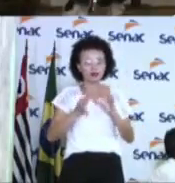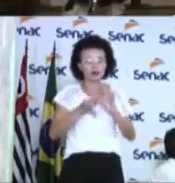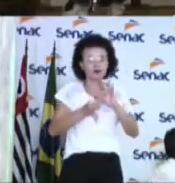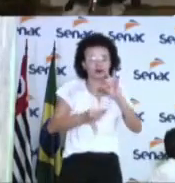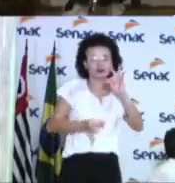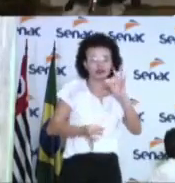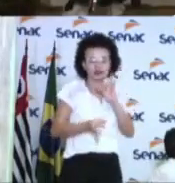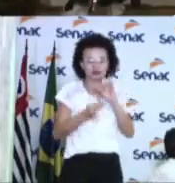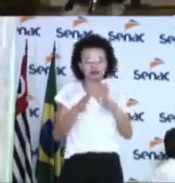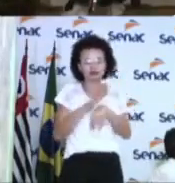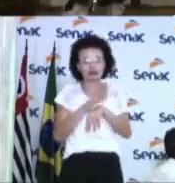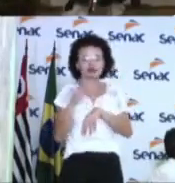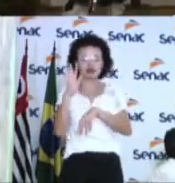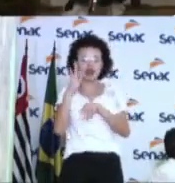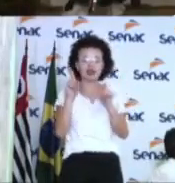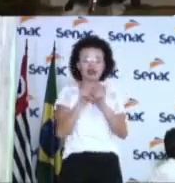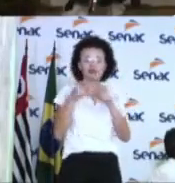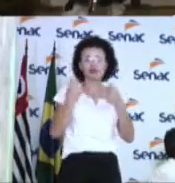pouco forçado, né?